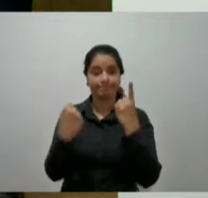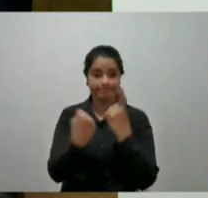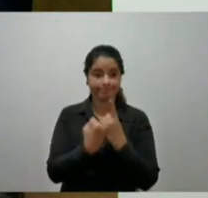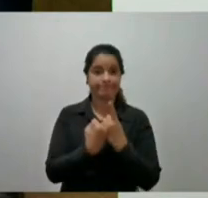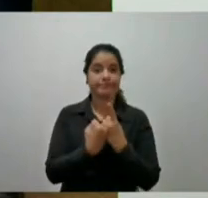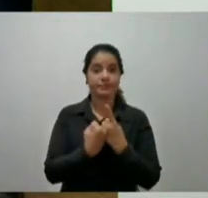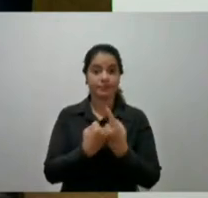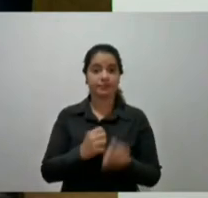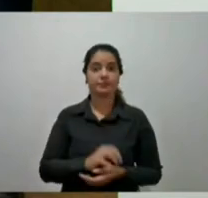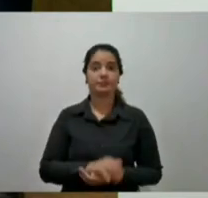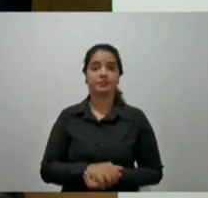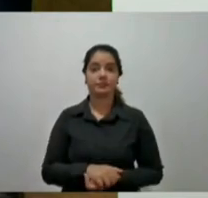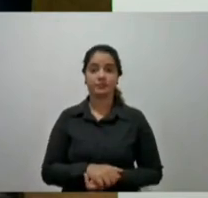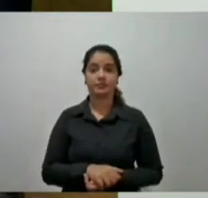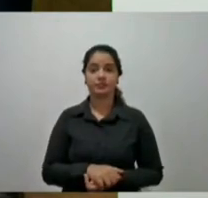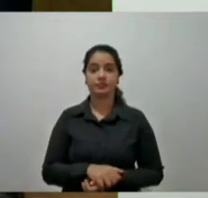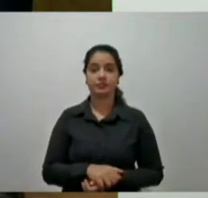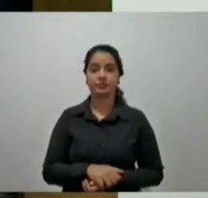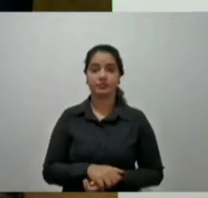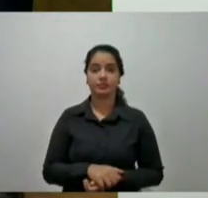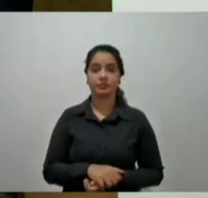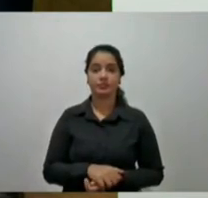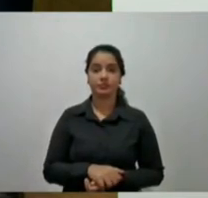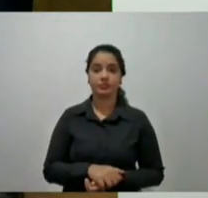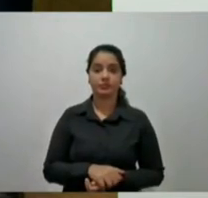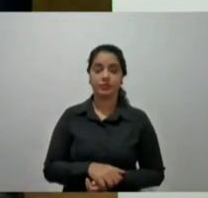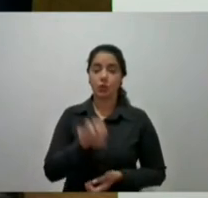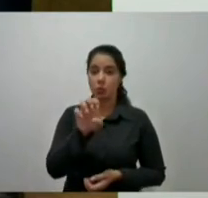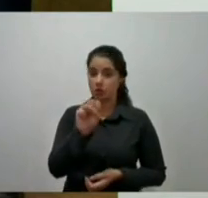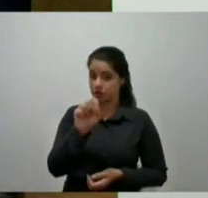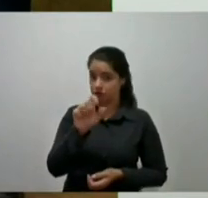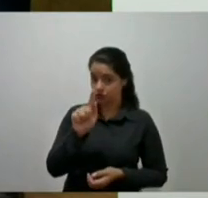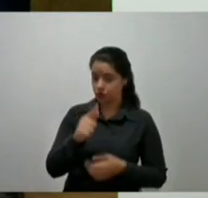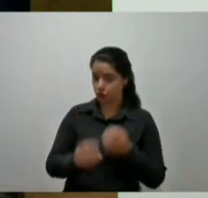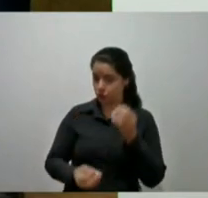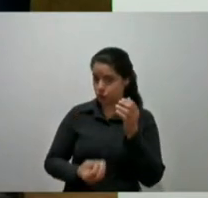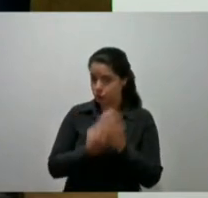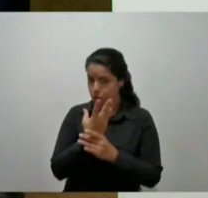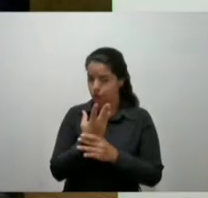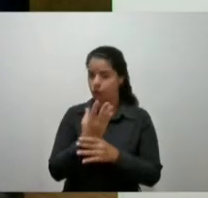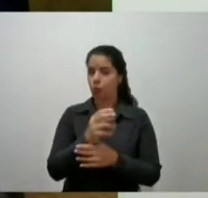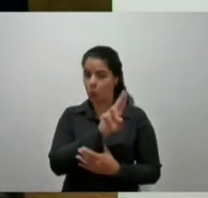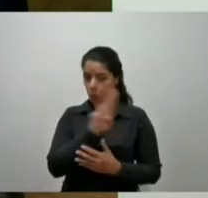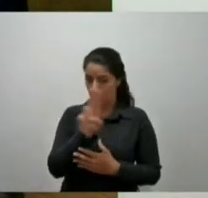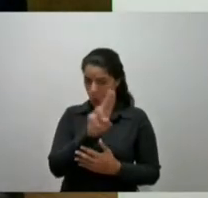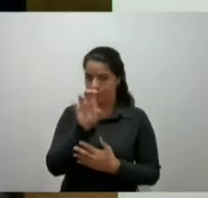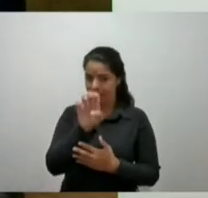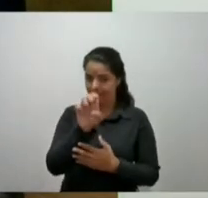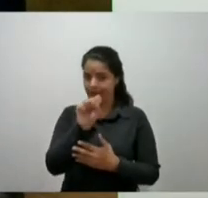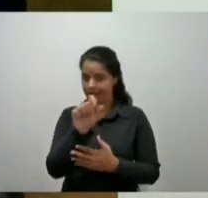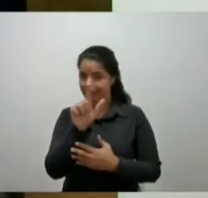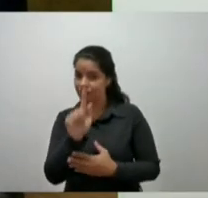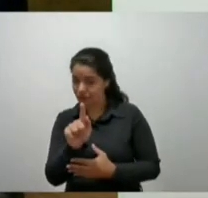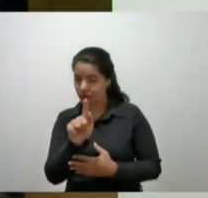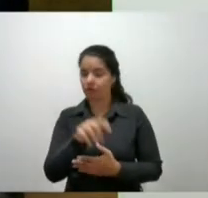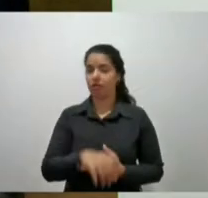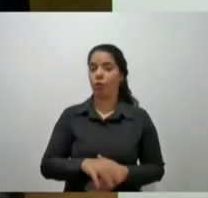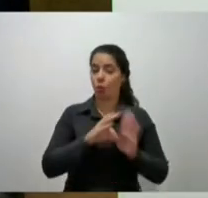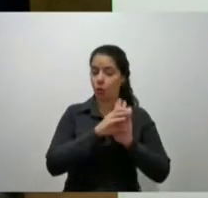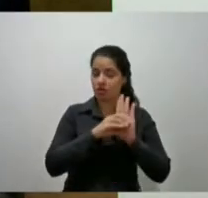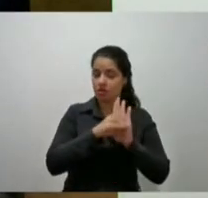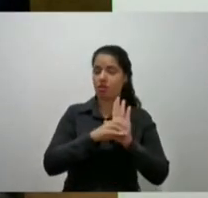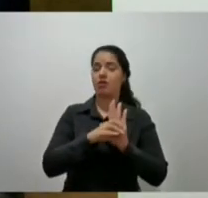E acho que quando o ASG surgiu, essa terminologia, ela pode não ser